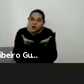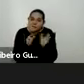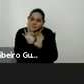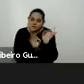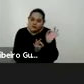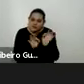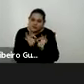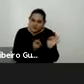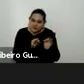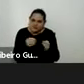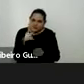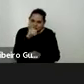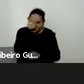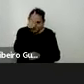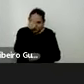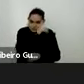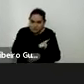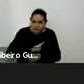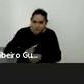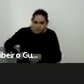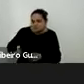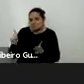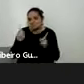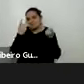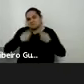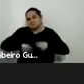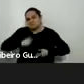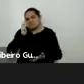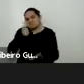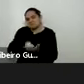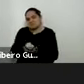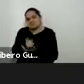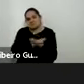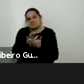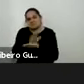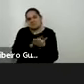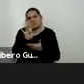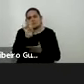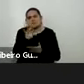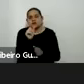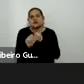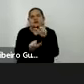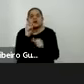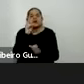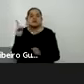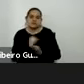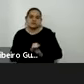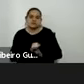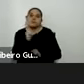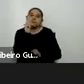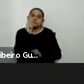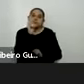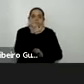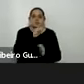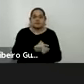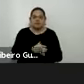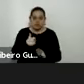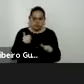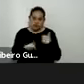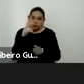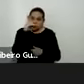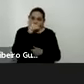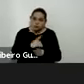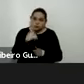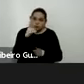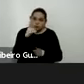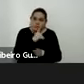provisória anterior, não há mais necessidade de fazer isso, apenas uma compensação durante a semana. Então, por exemplo, trabalhou domingo, aí a empresa